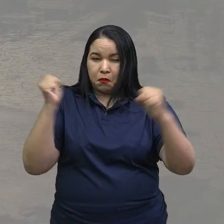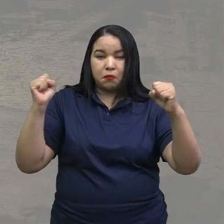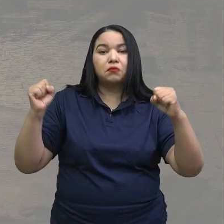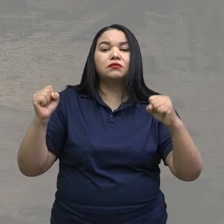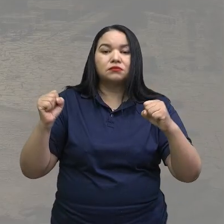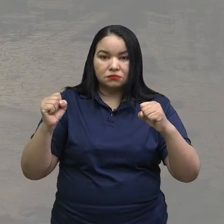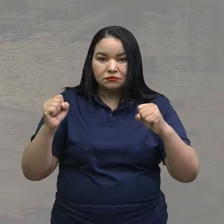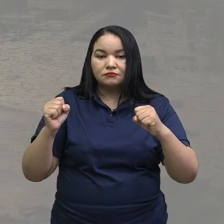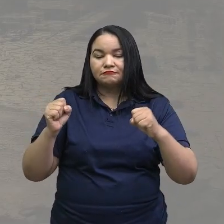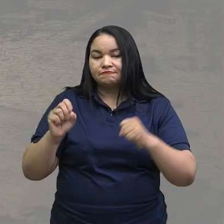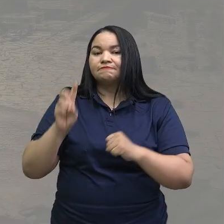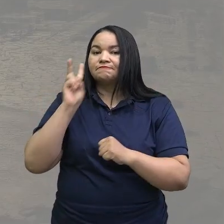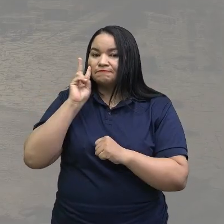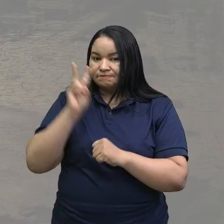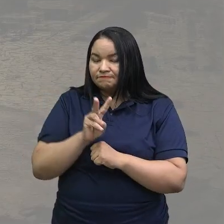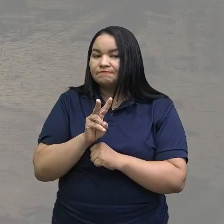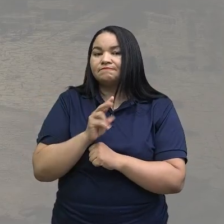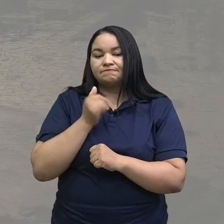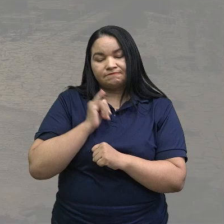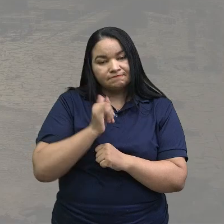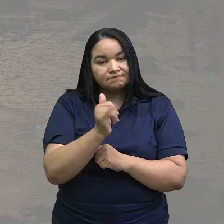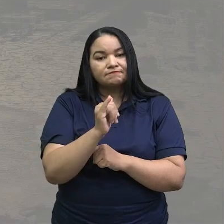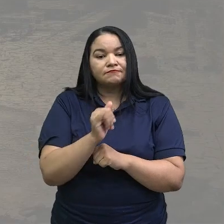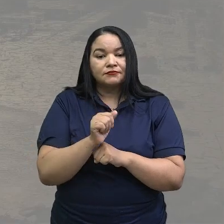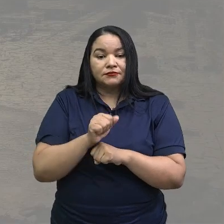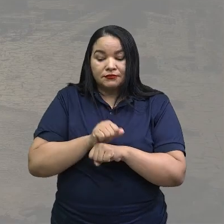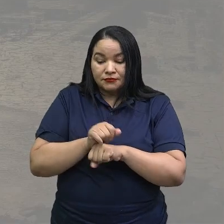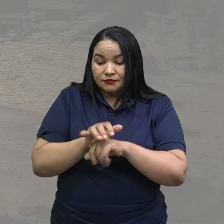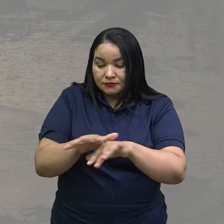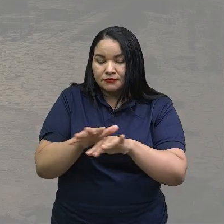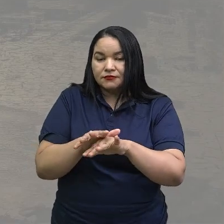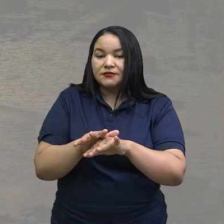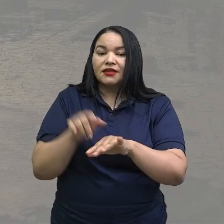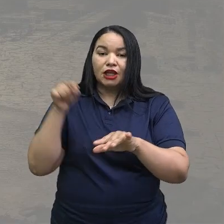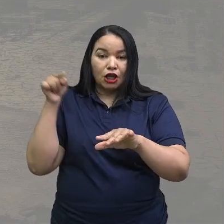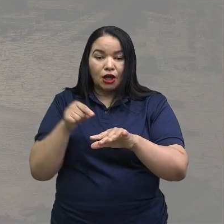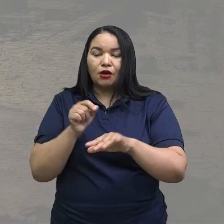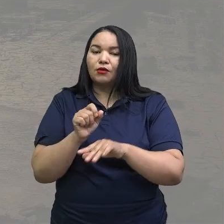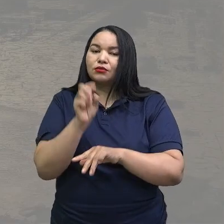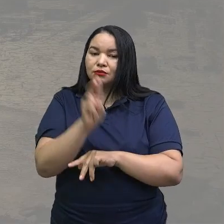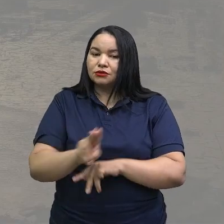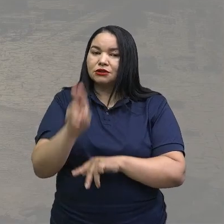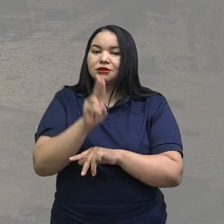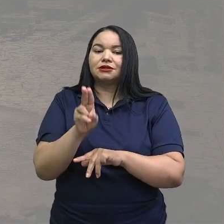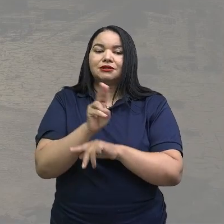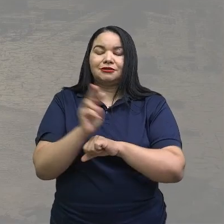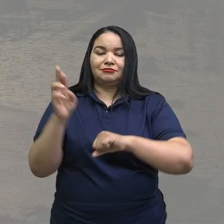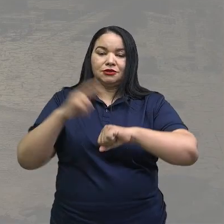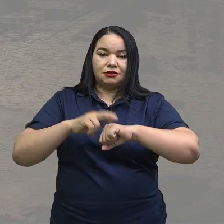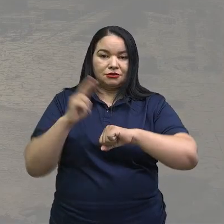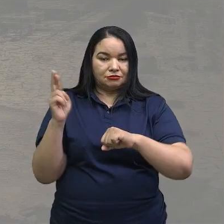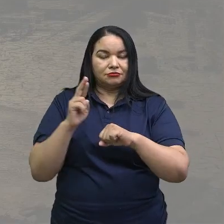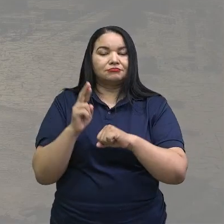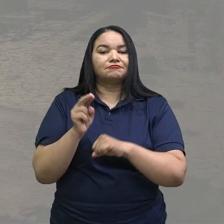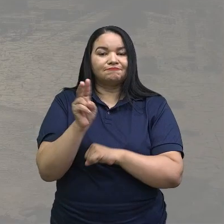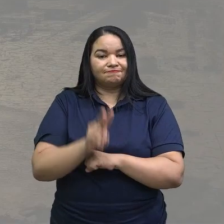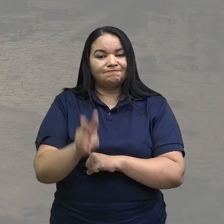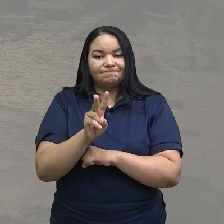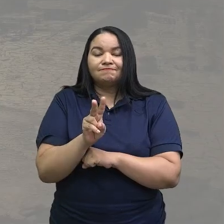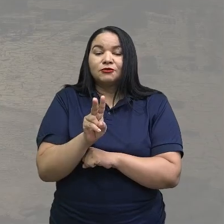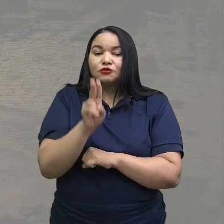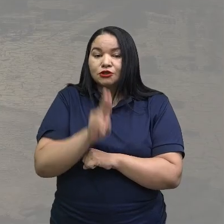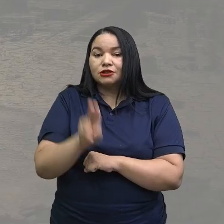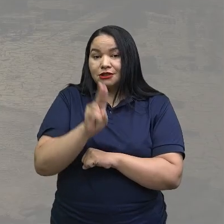pode observar a energia sendo utilizada, né, essa energia a partir desse decaimento radioativo sendo utilizada de duas